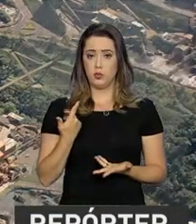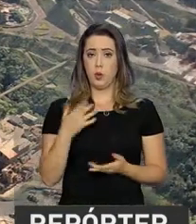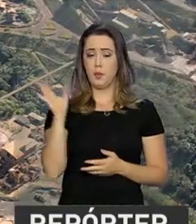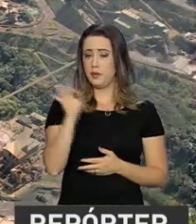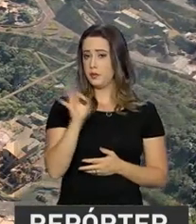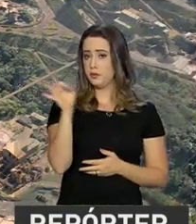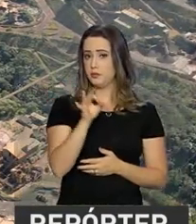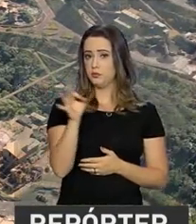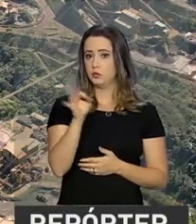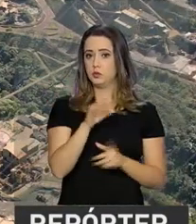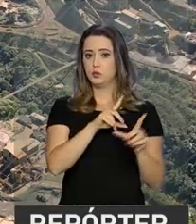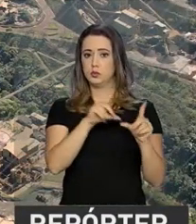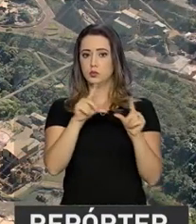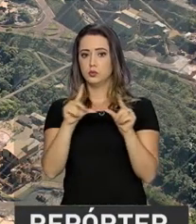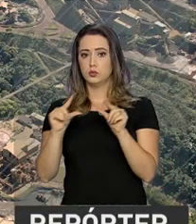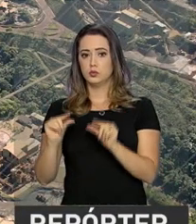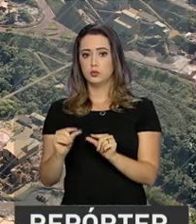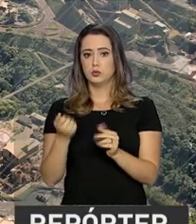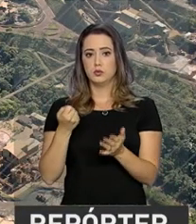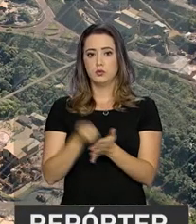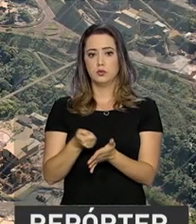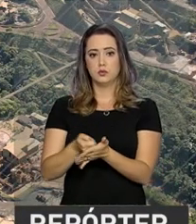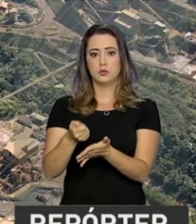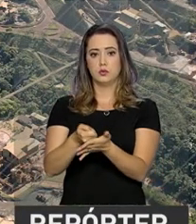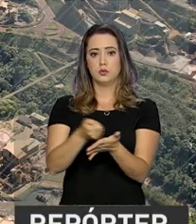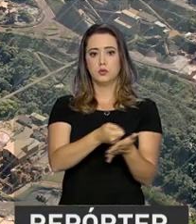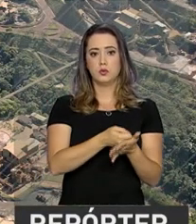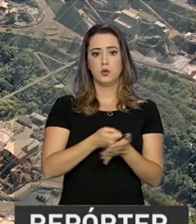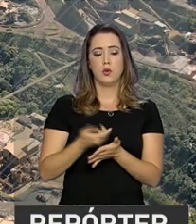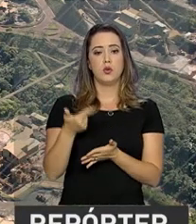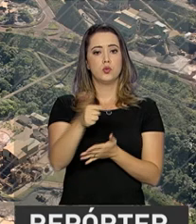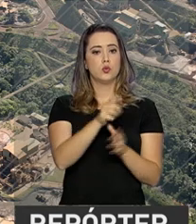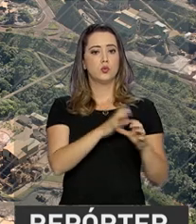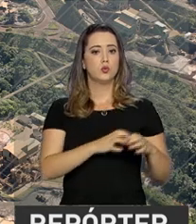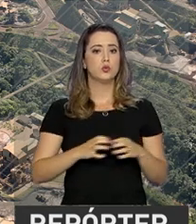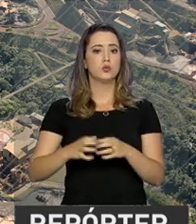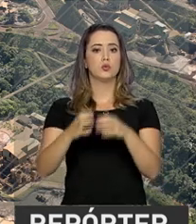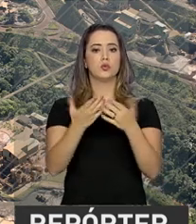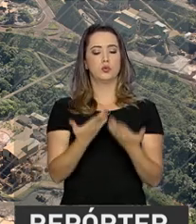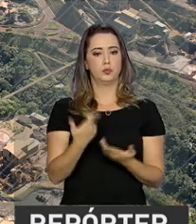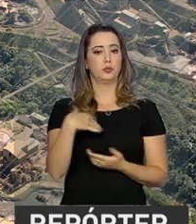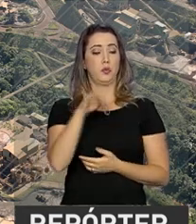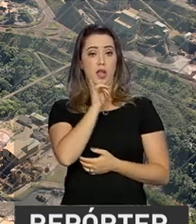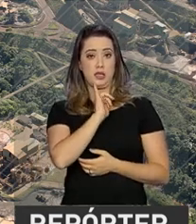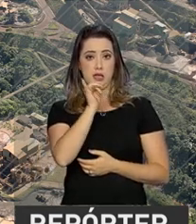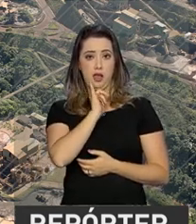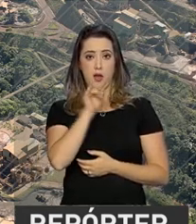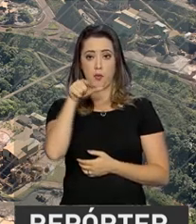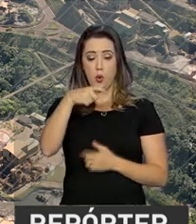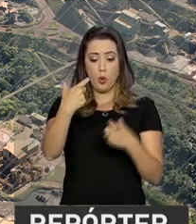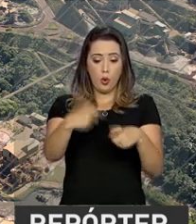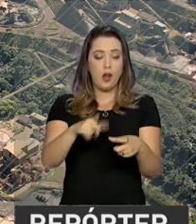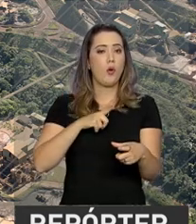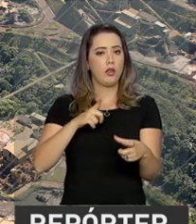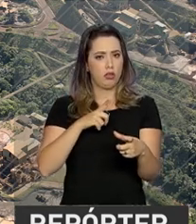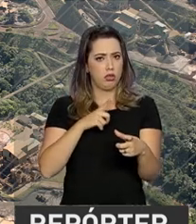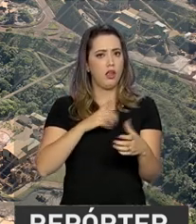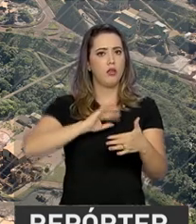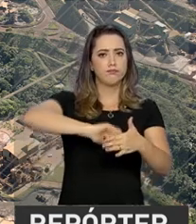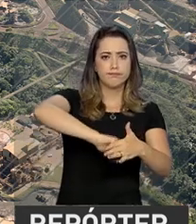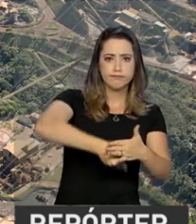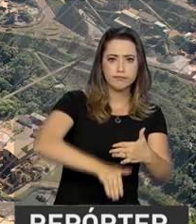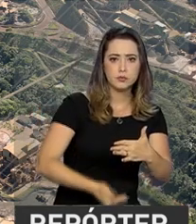foi obtido a partir da redução nos valores que serão pagos aos outros parceiros os municípios produtores que receberão 65%